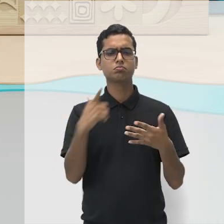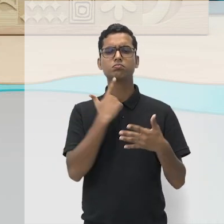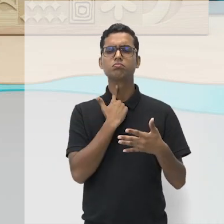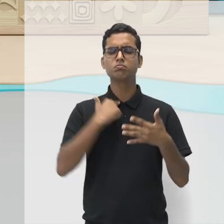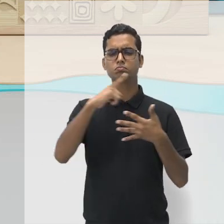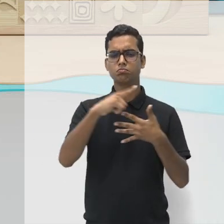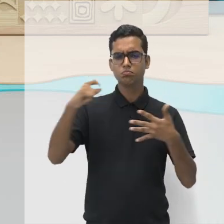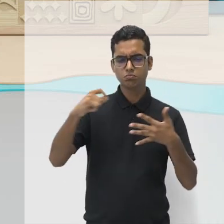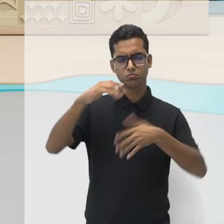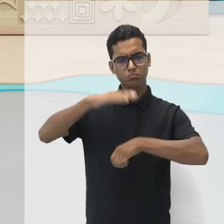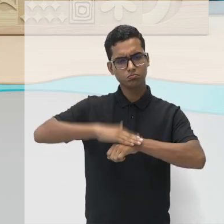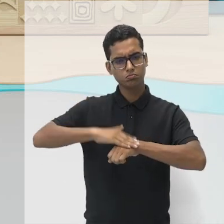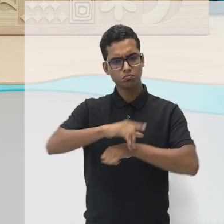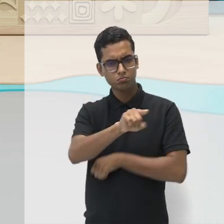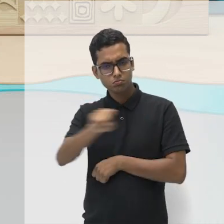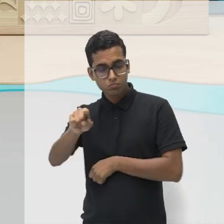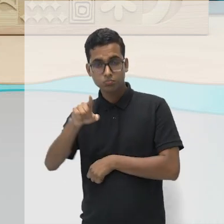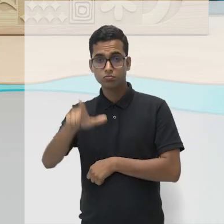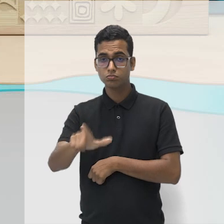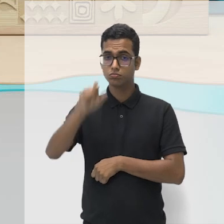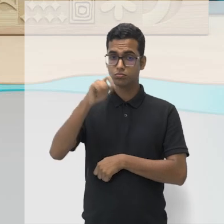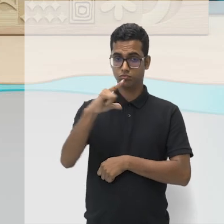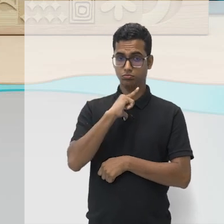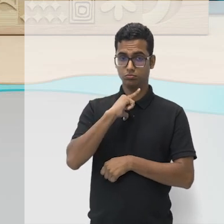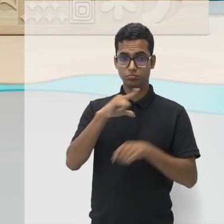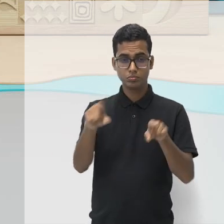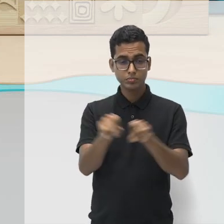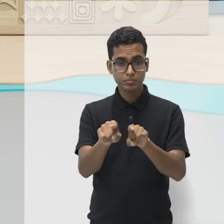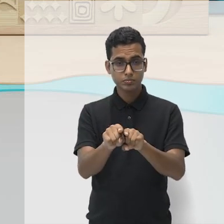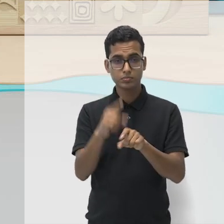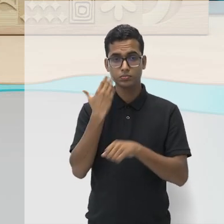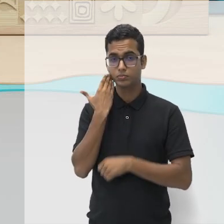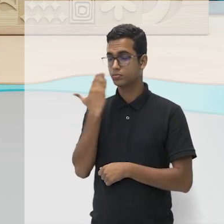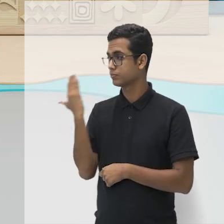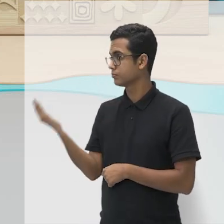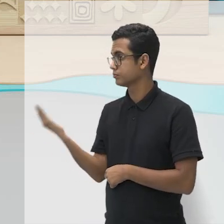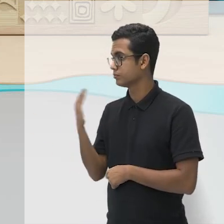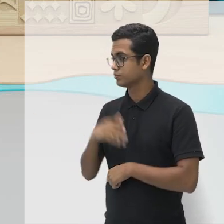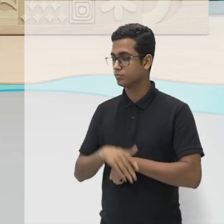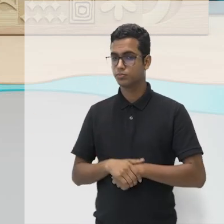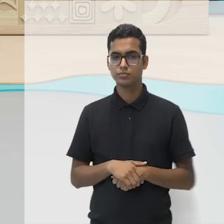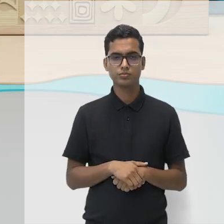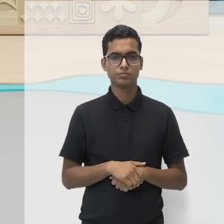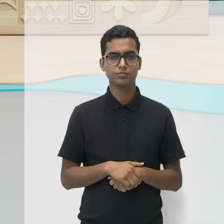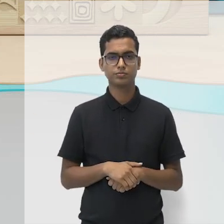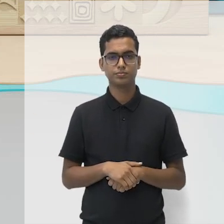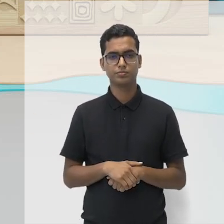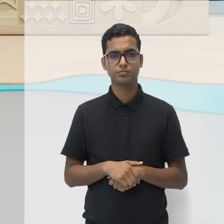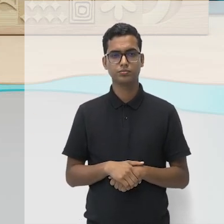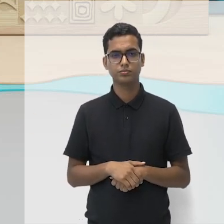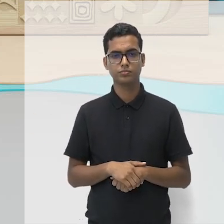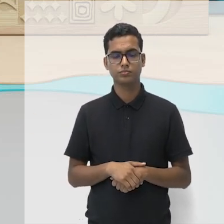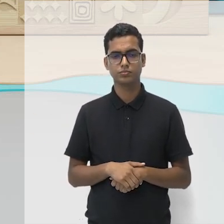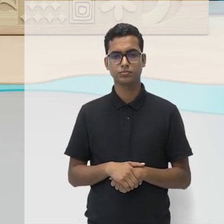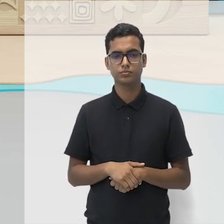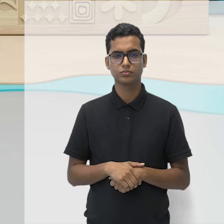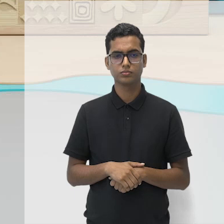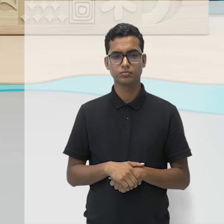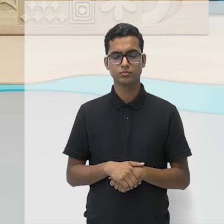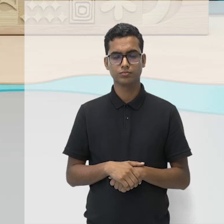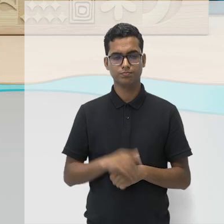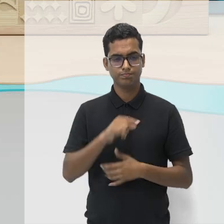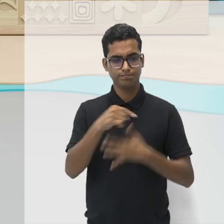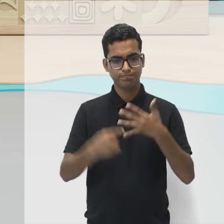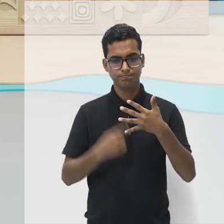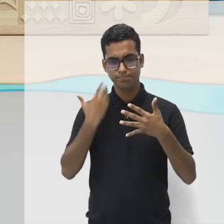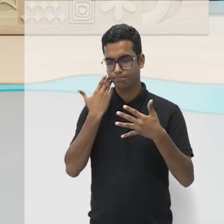preferências, né, as escolhas que essa pessoa faz. Então, name, place of birth, age, que é a idade, né, professional